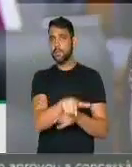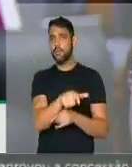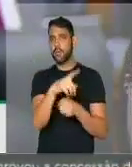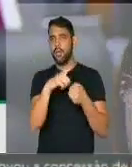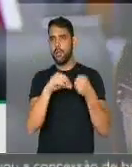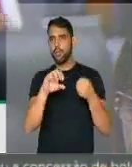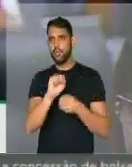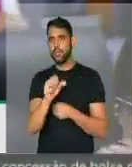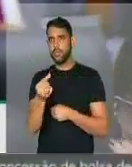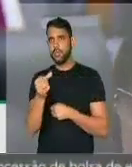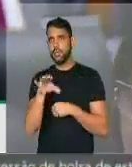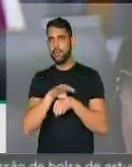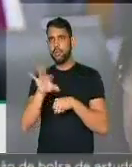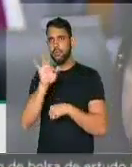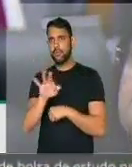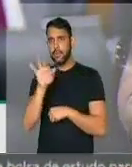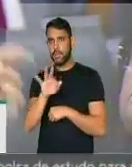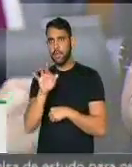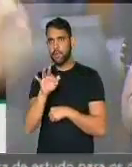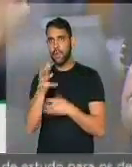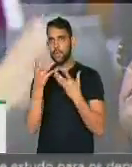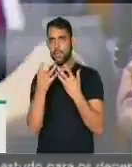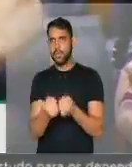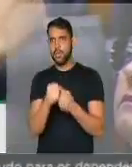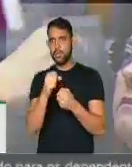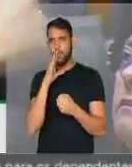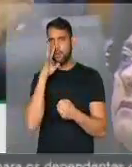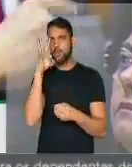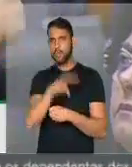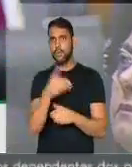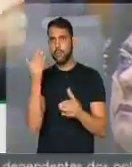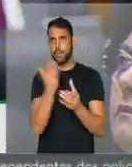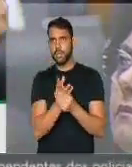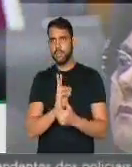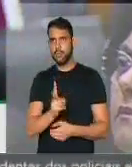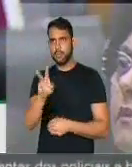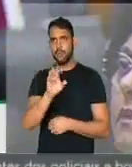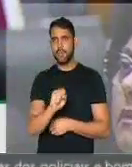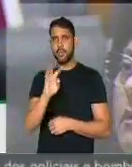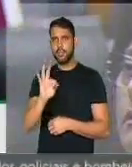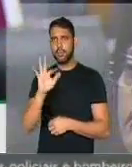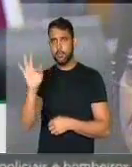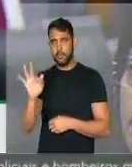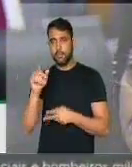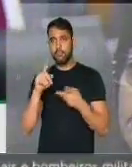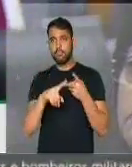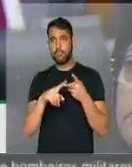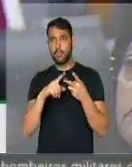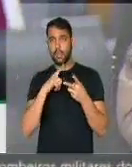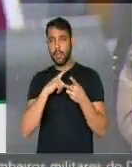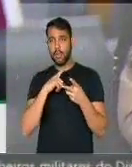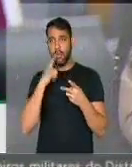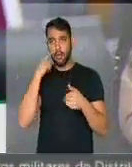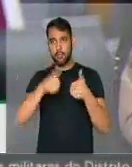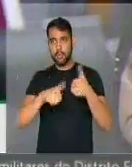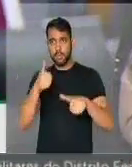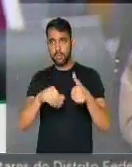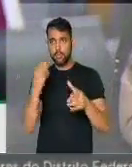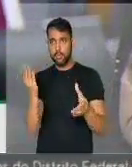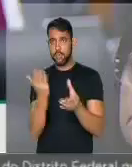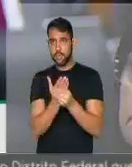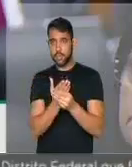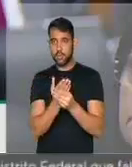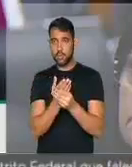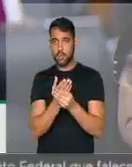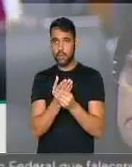artigo 86 da Constituição Federal. Admitida a acusação, o processo seguirá para o Supremo Tribunal Federal. Quem aprecia a denúncia, que